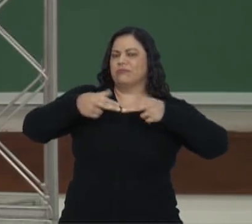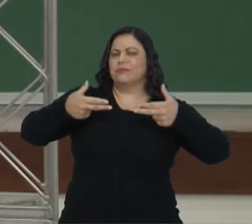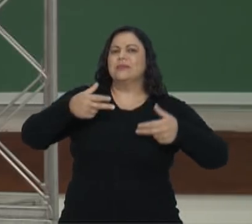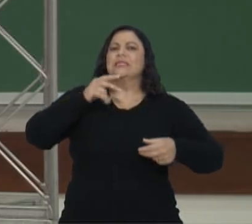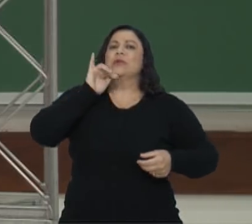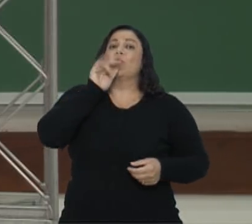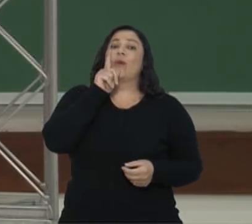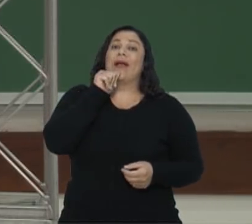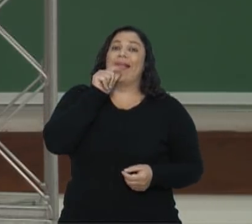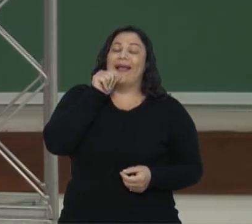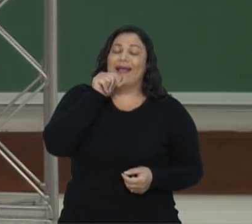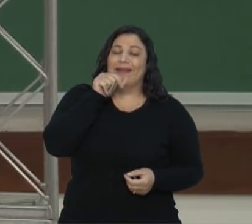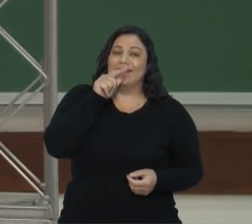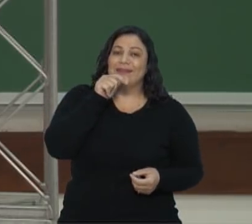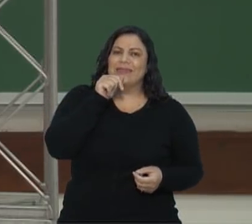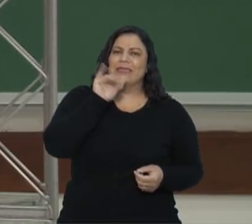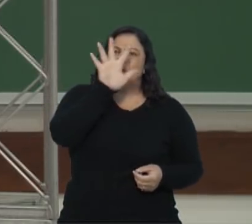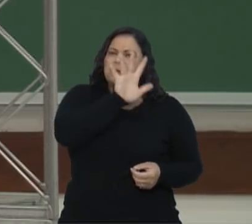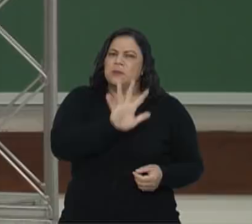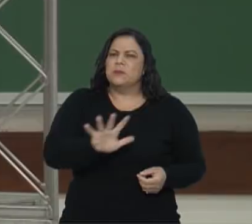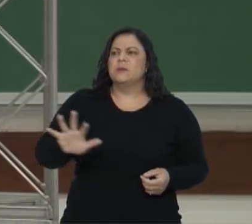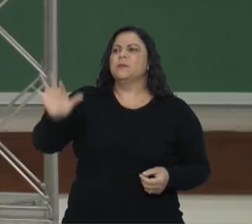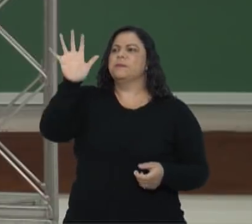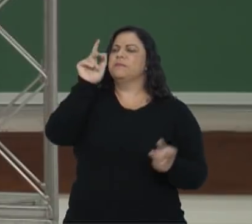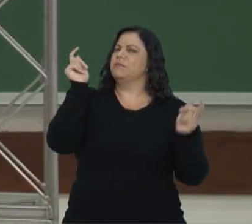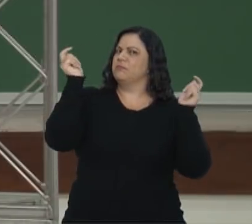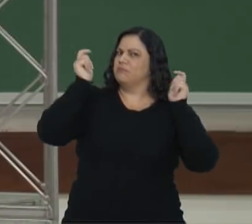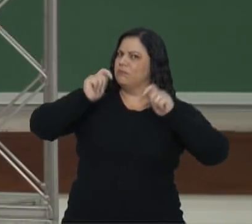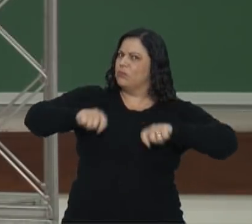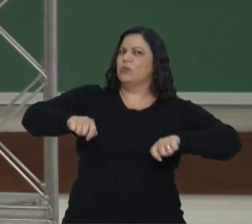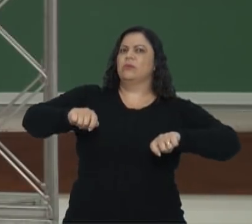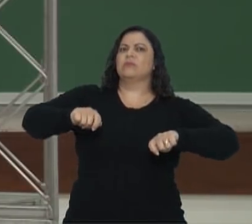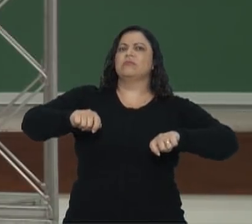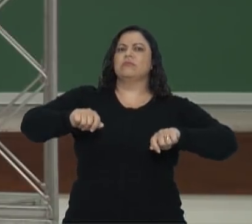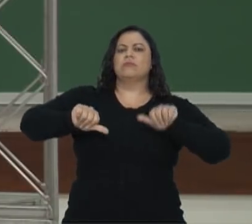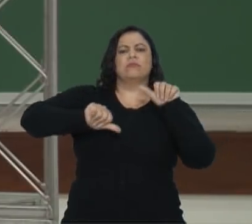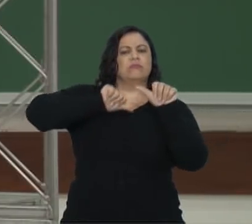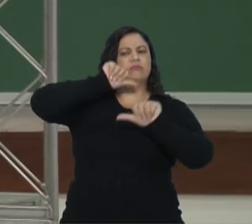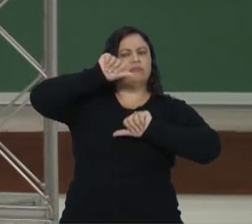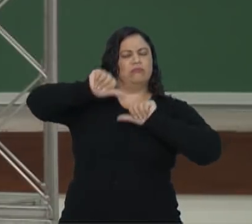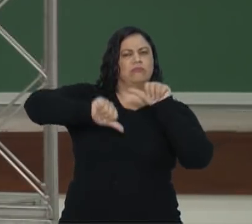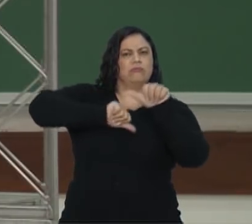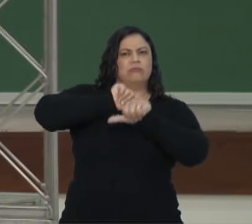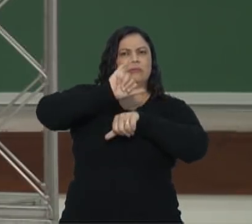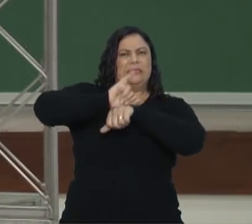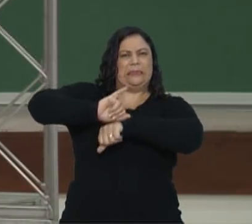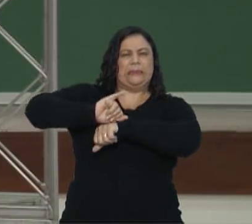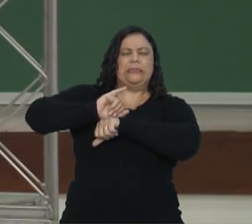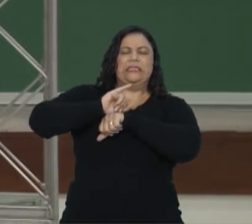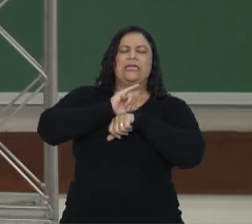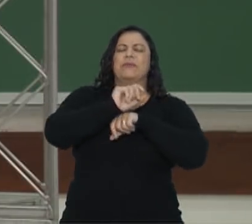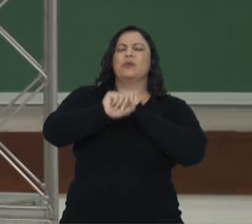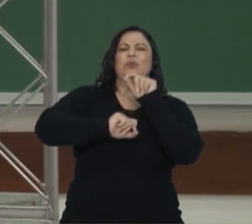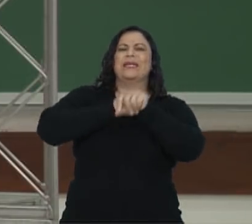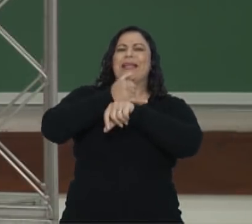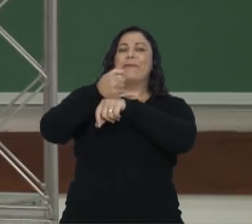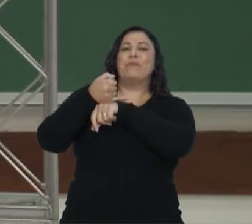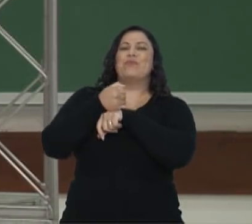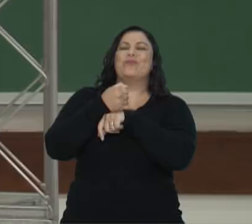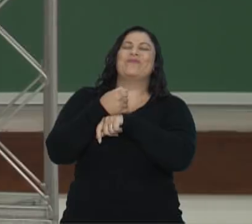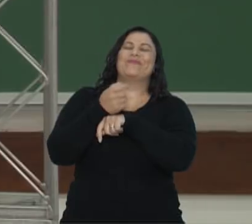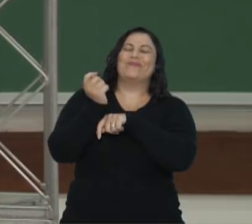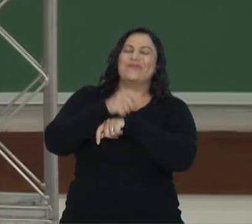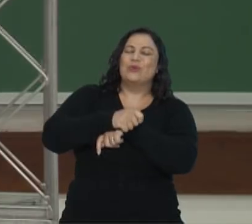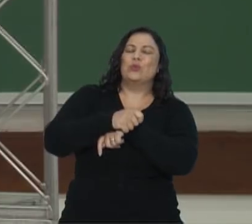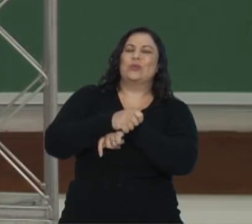água, que ficam em contato no ambiente, eles podem sofrer ferrugem. Eles modificam a sua constituição química.